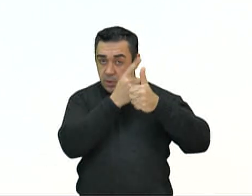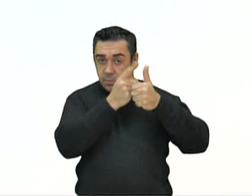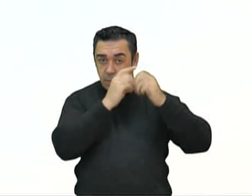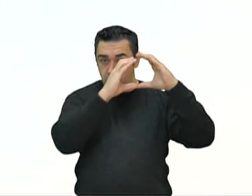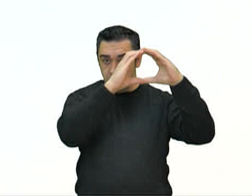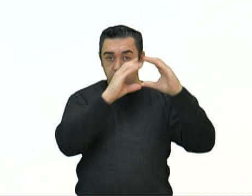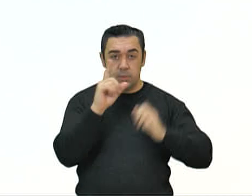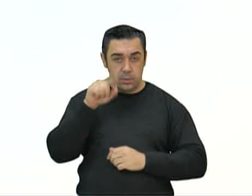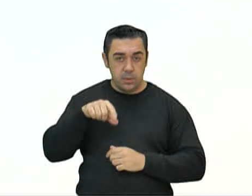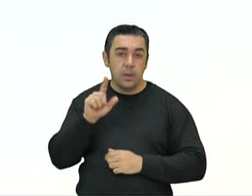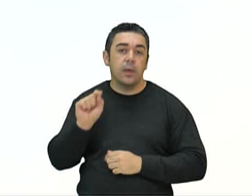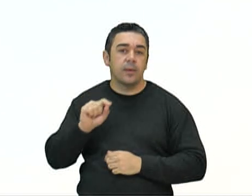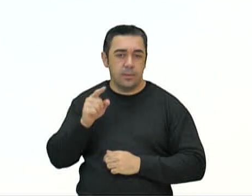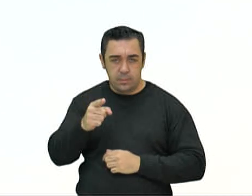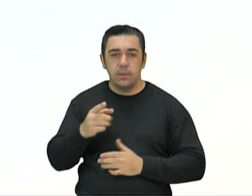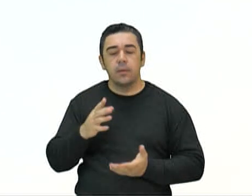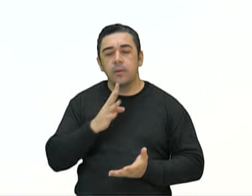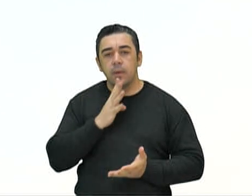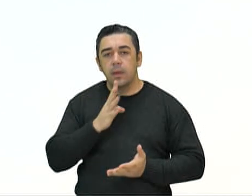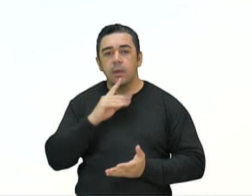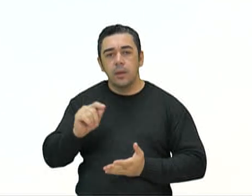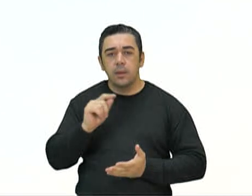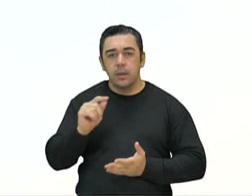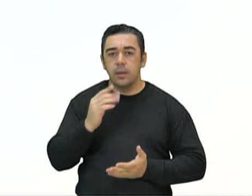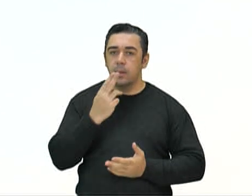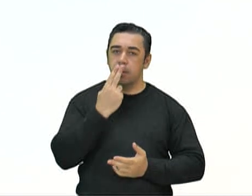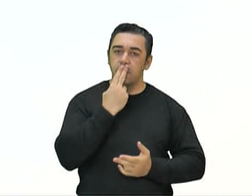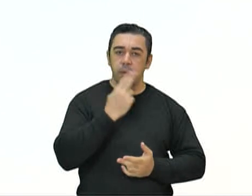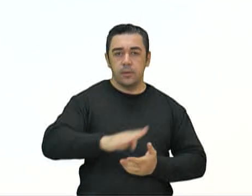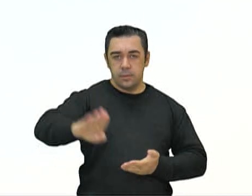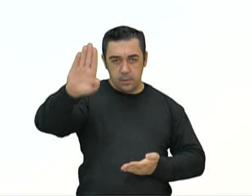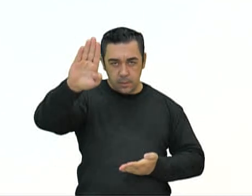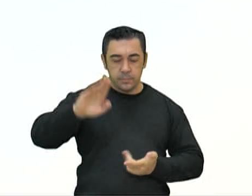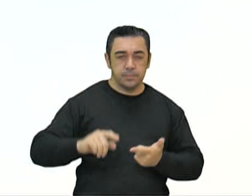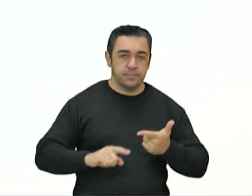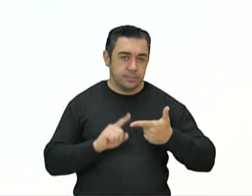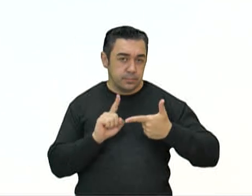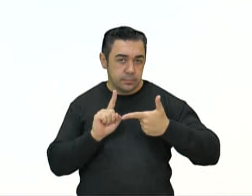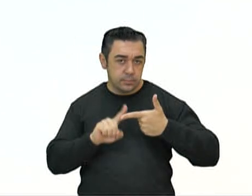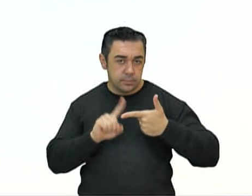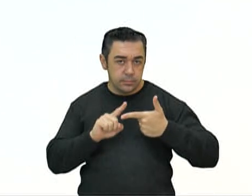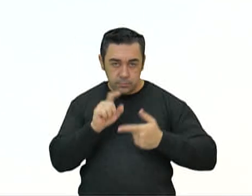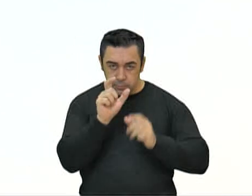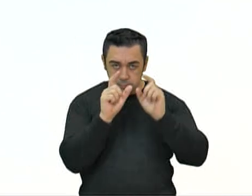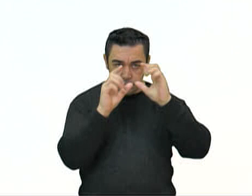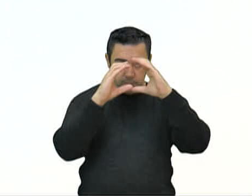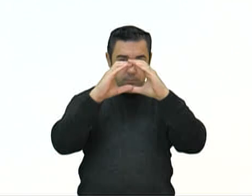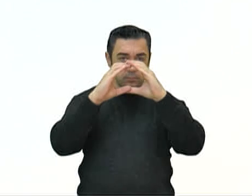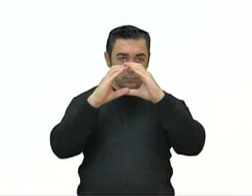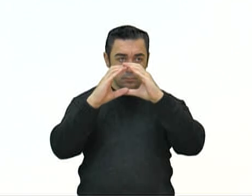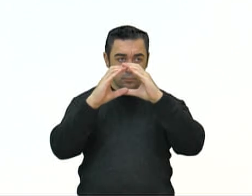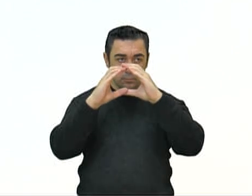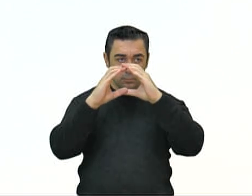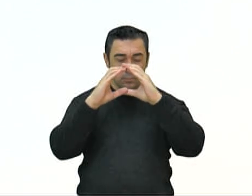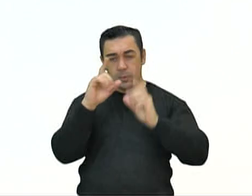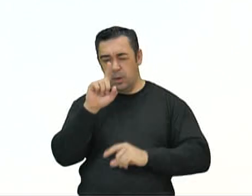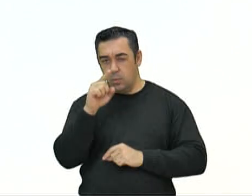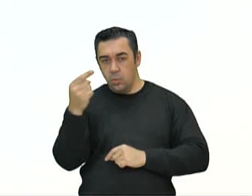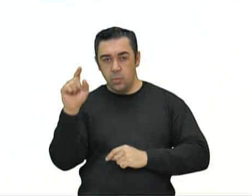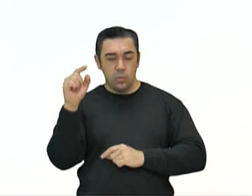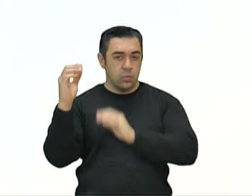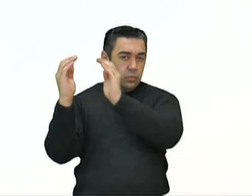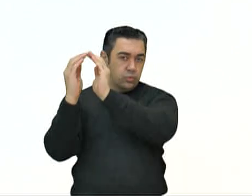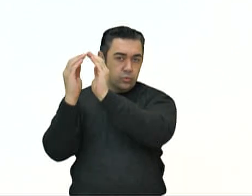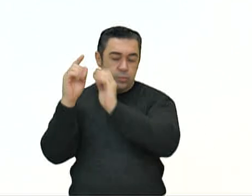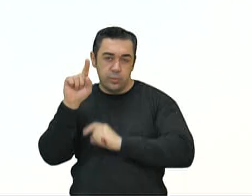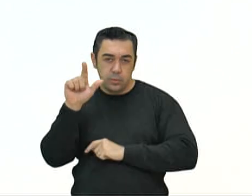lado esquerdo, claro, você o conhece, Adolf Hitler. O primeiro, ou o último, quer dizer lá, para o seu